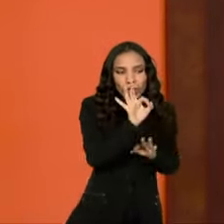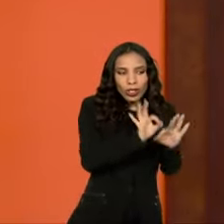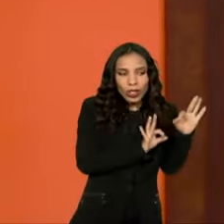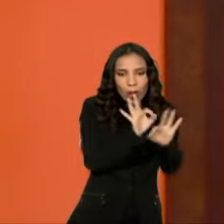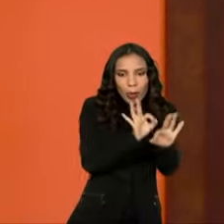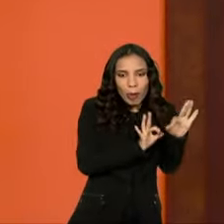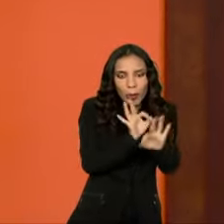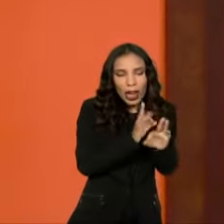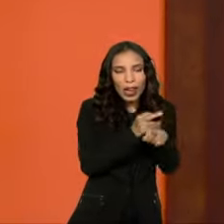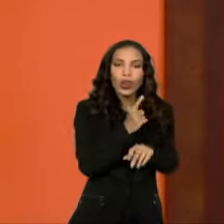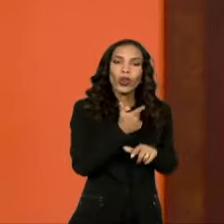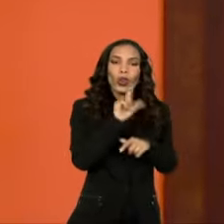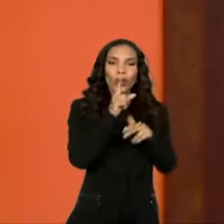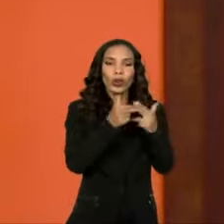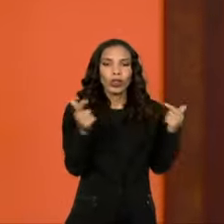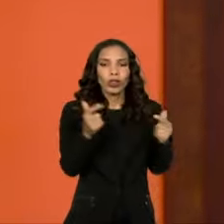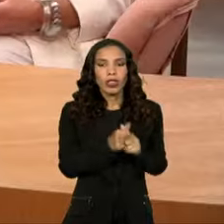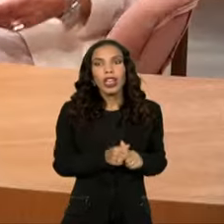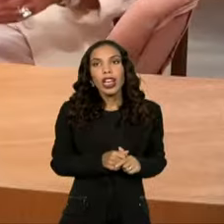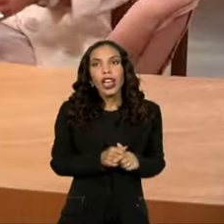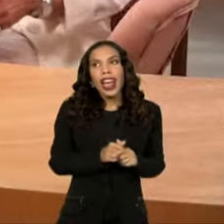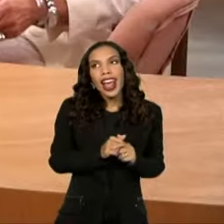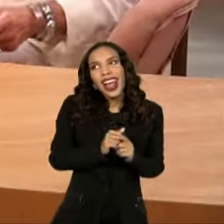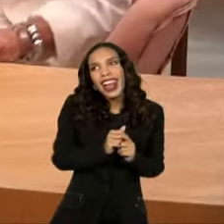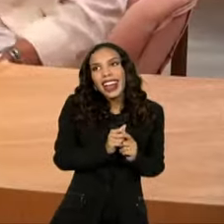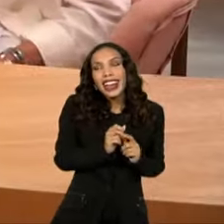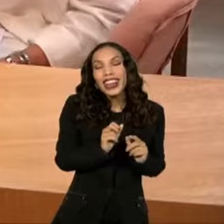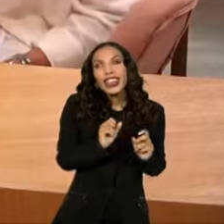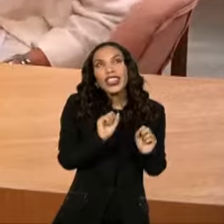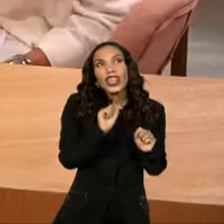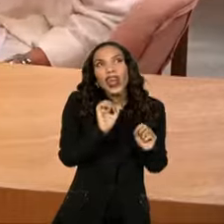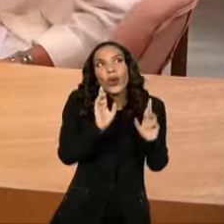tá gestando. Espero que não sejam trigêmeos.